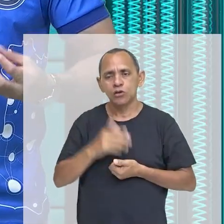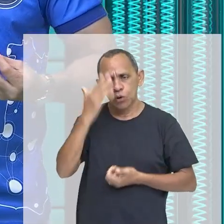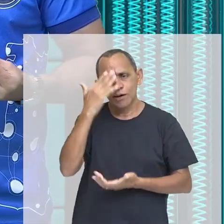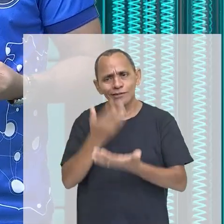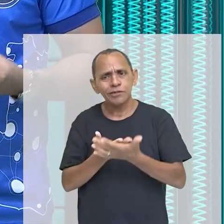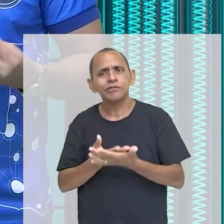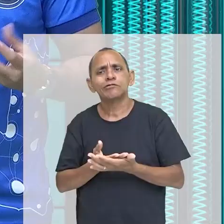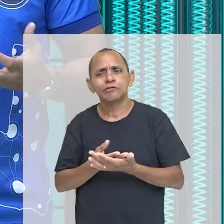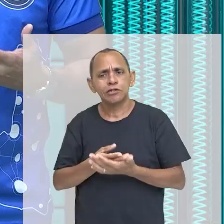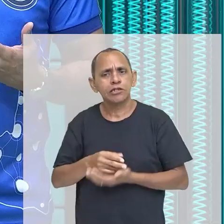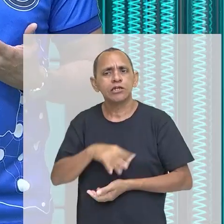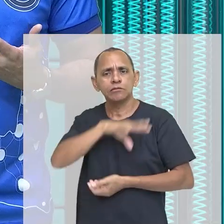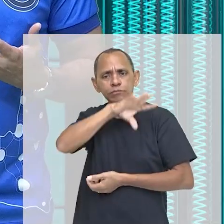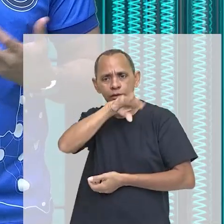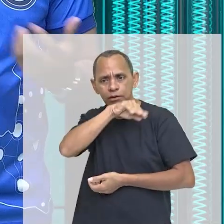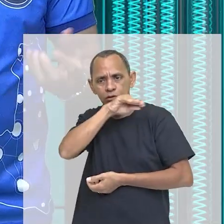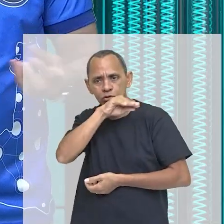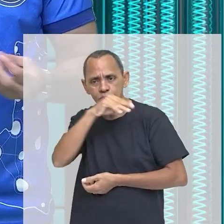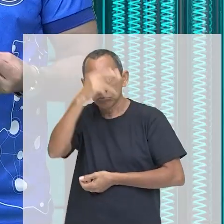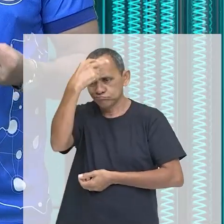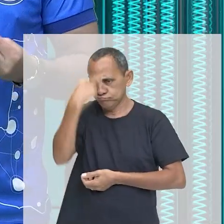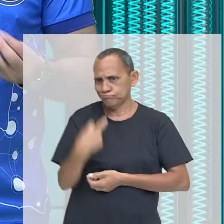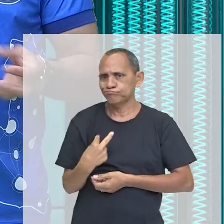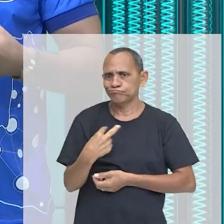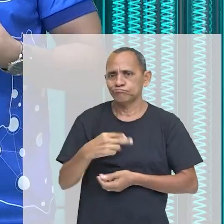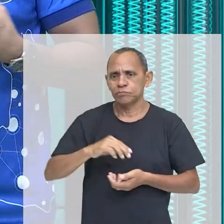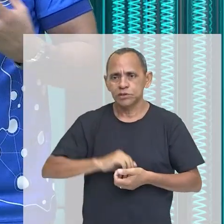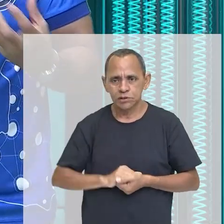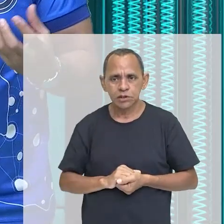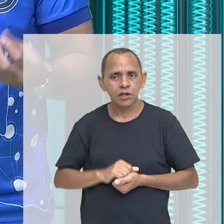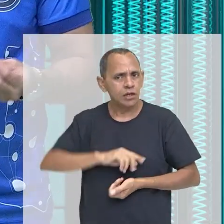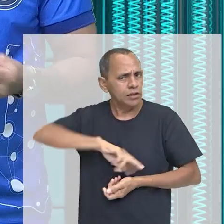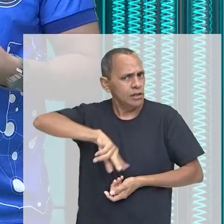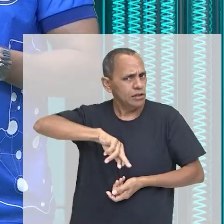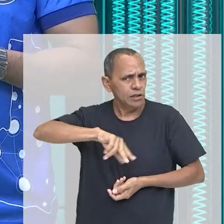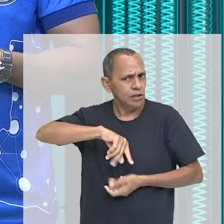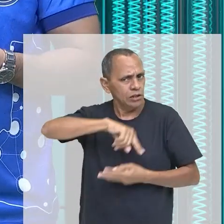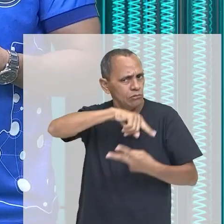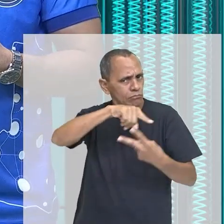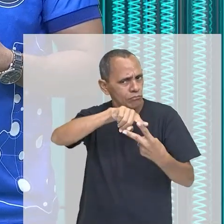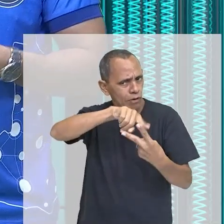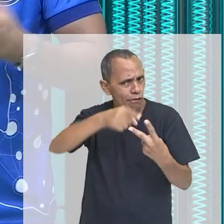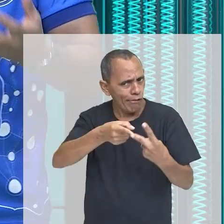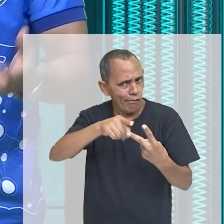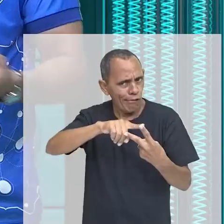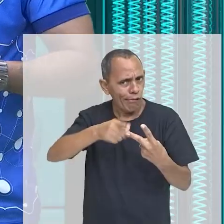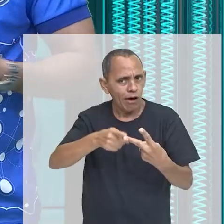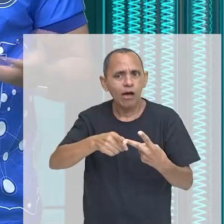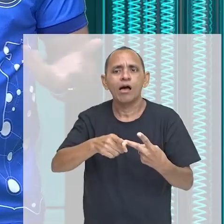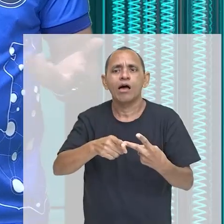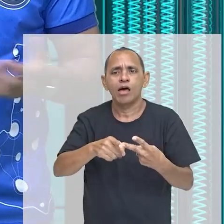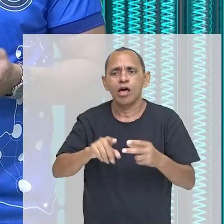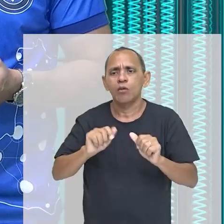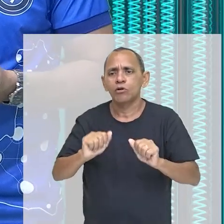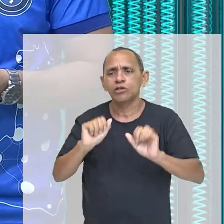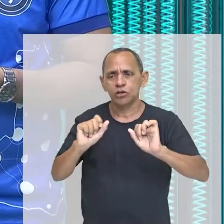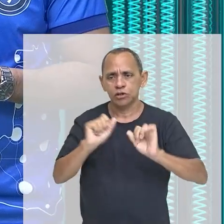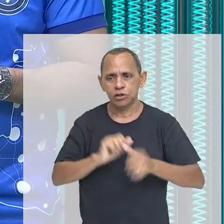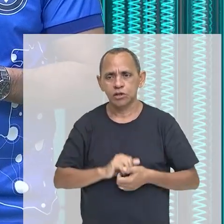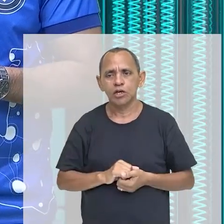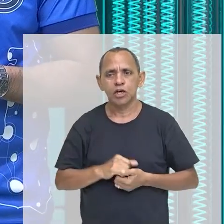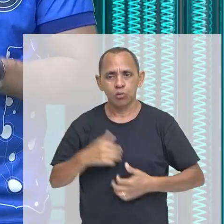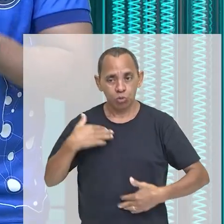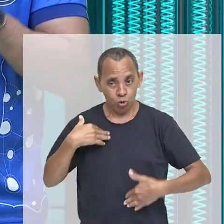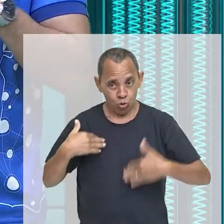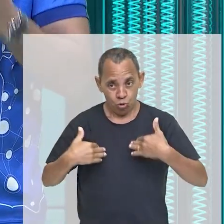estão fazendo não seja que eu estou me contradizendo, até porque não é uma dessas situações onde eu poderia, né, me trair, meu corpo trair aquilo que eu